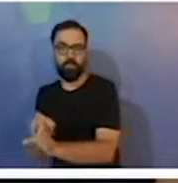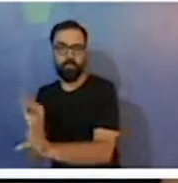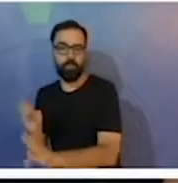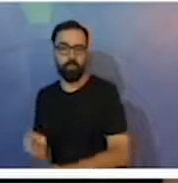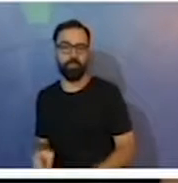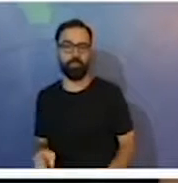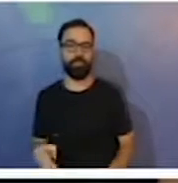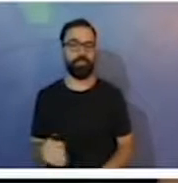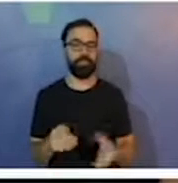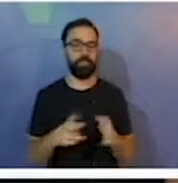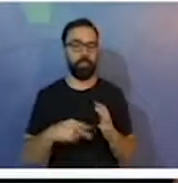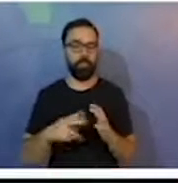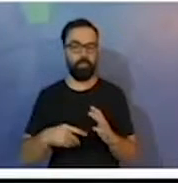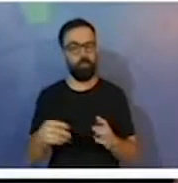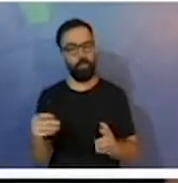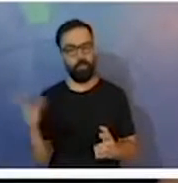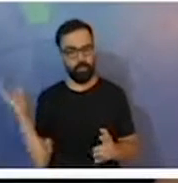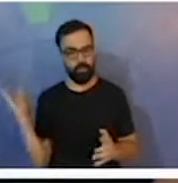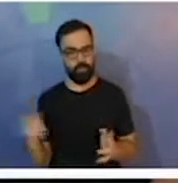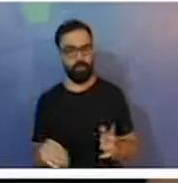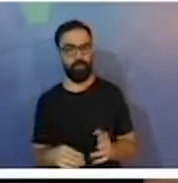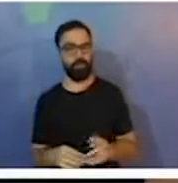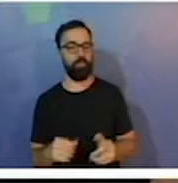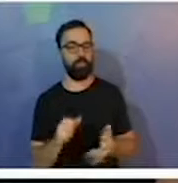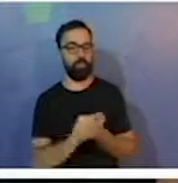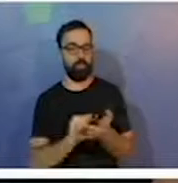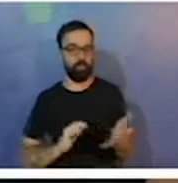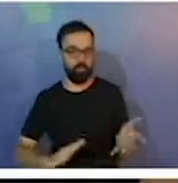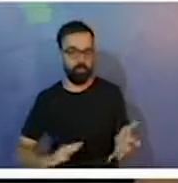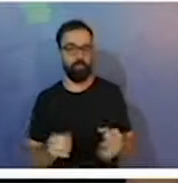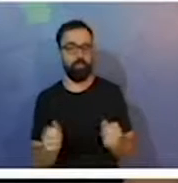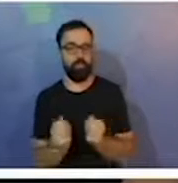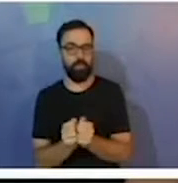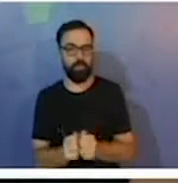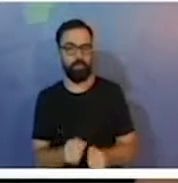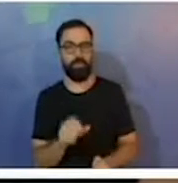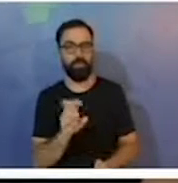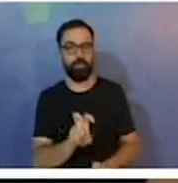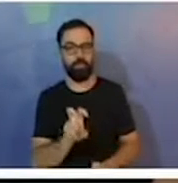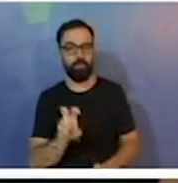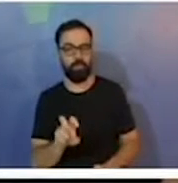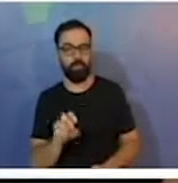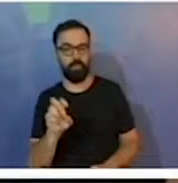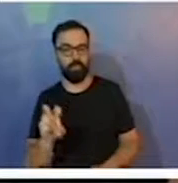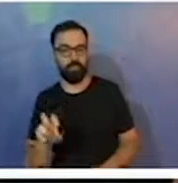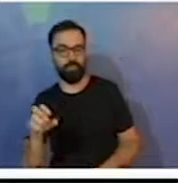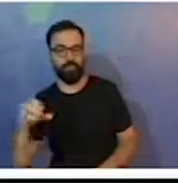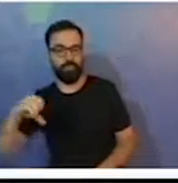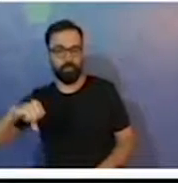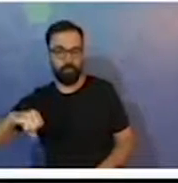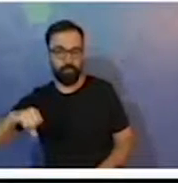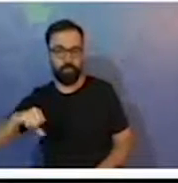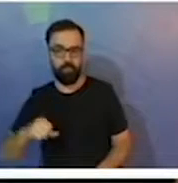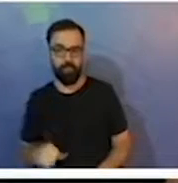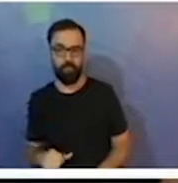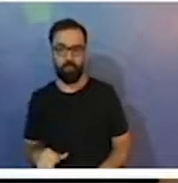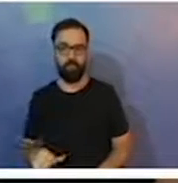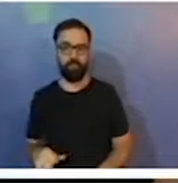53 a 70 vamos resolver exercícios juntos das páginas 55 e 59